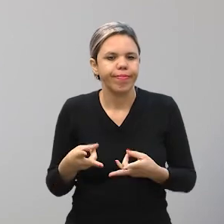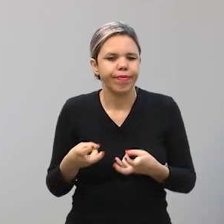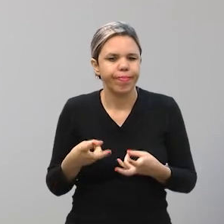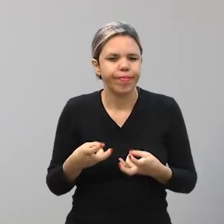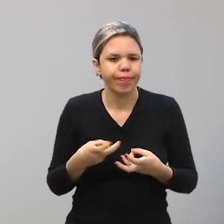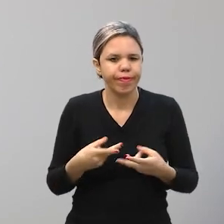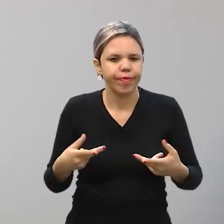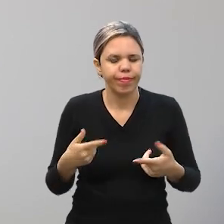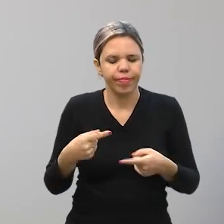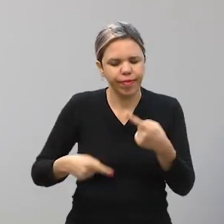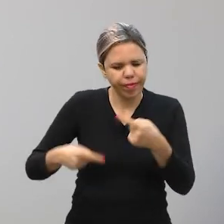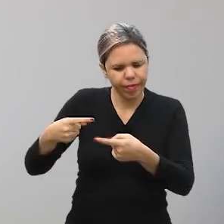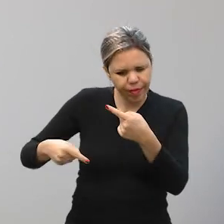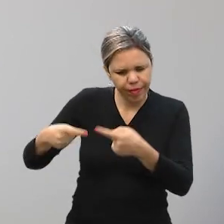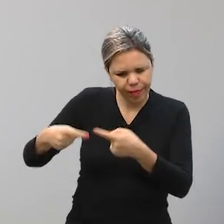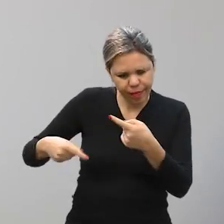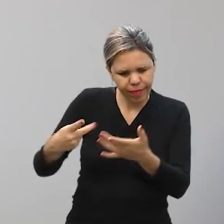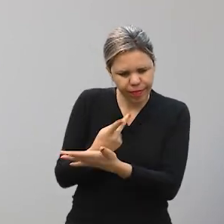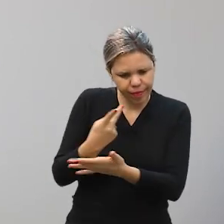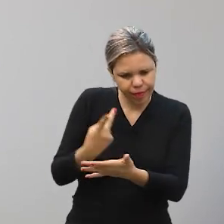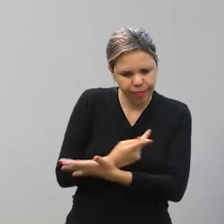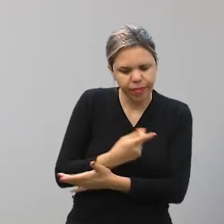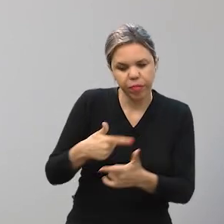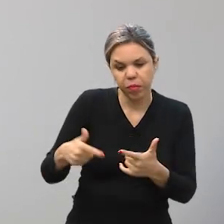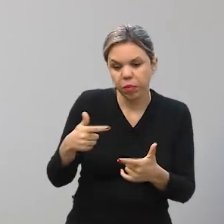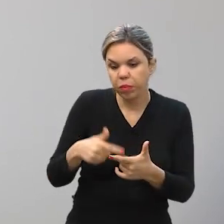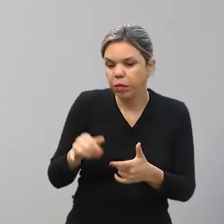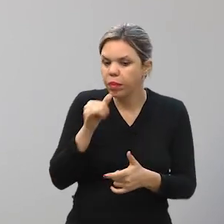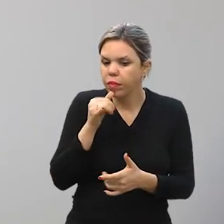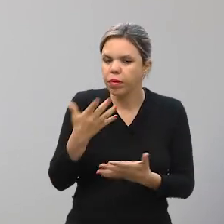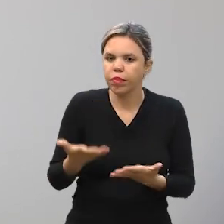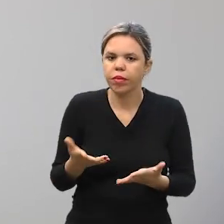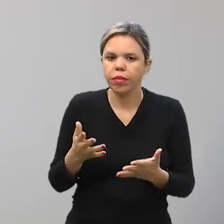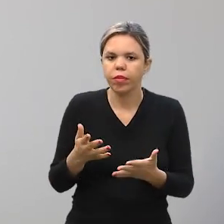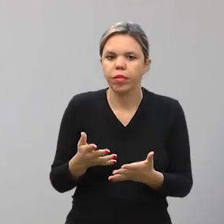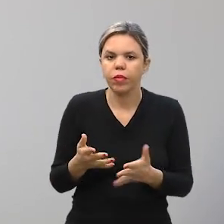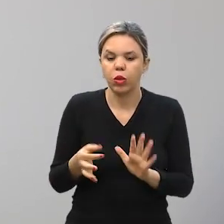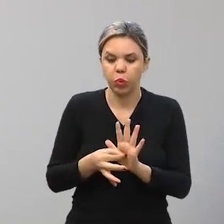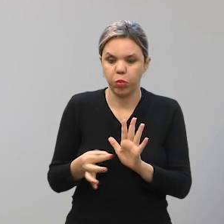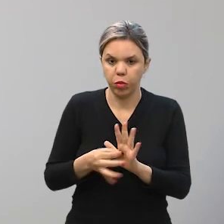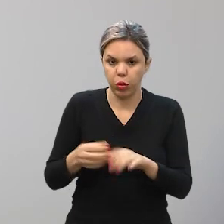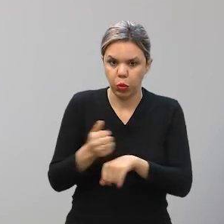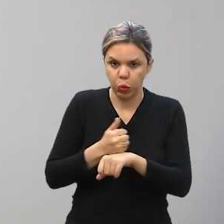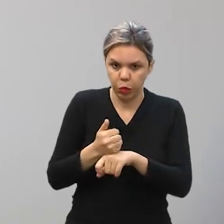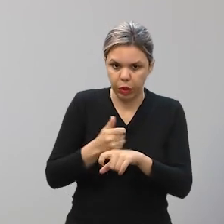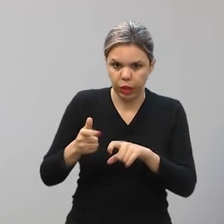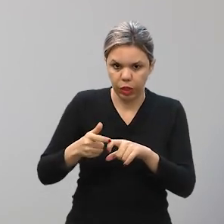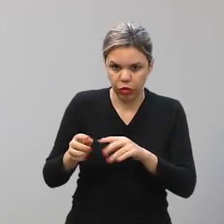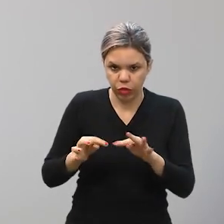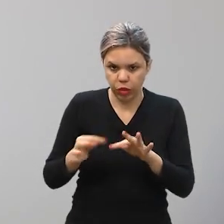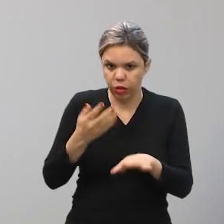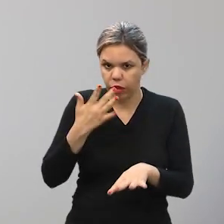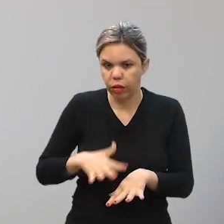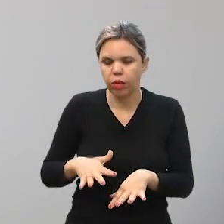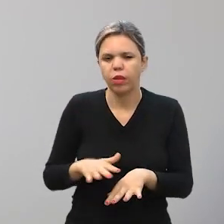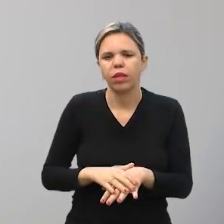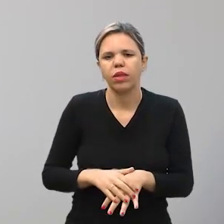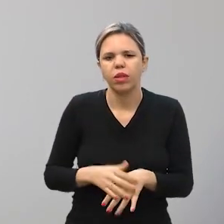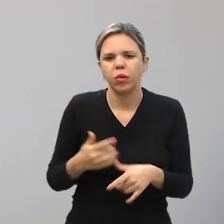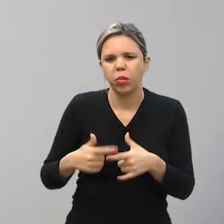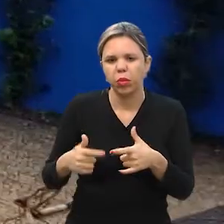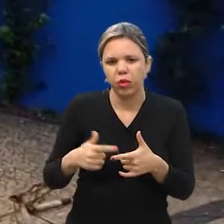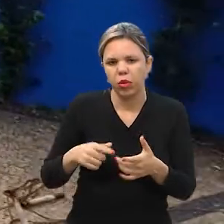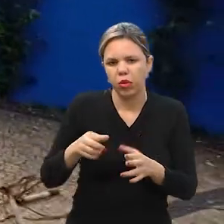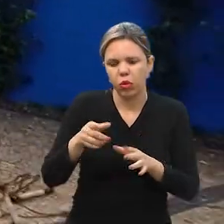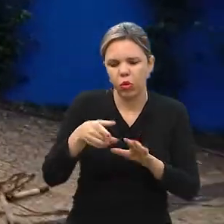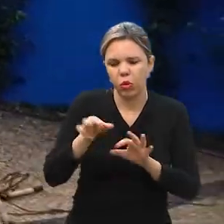várias impropriedades do ponto de vista da visão do pediatra. Corrige aqui, corrige lá,